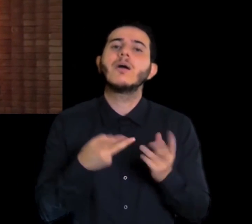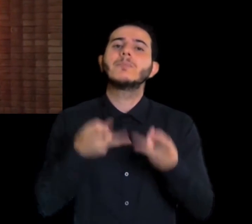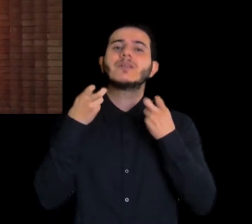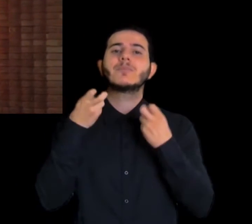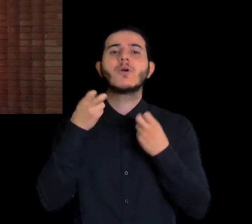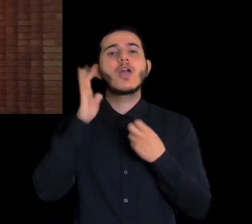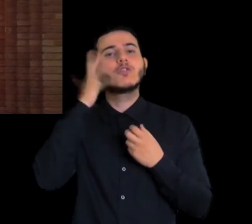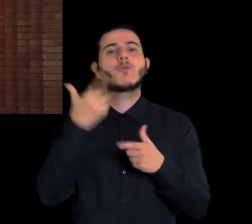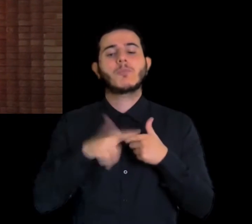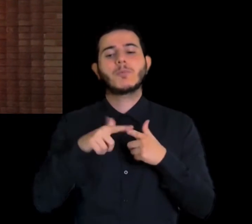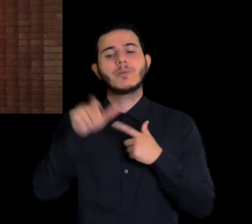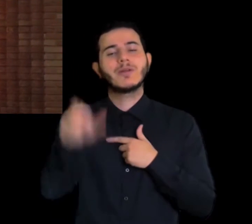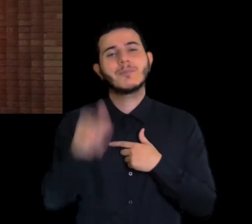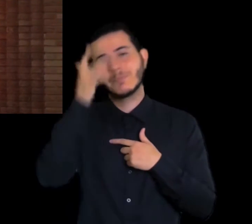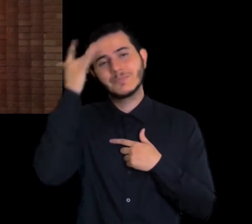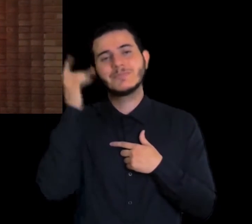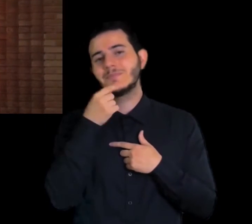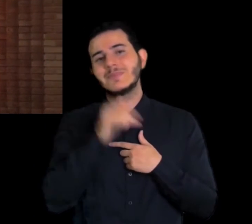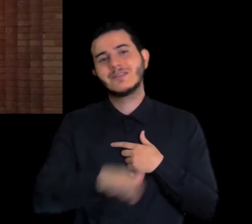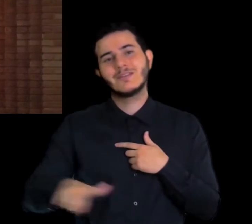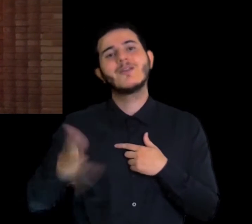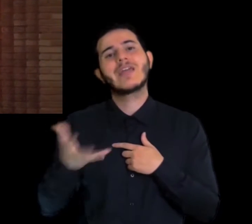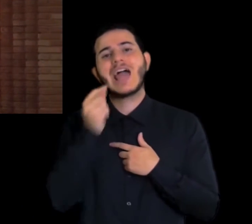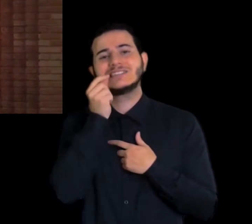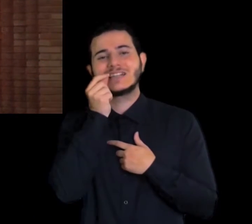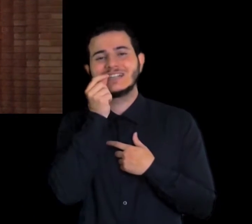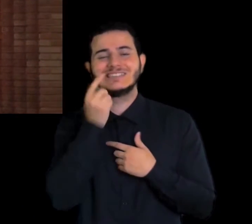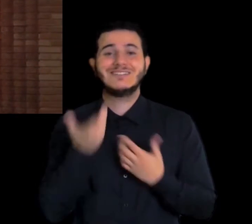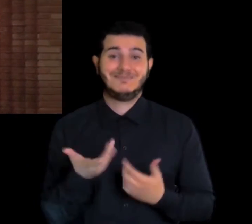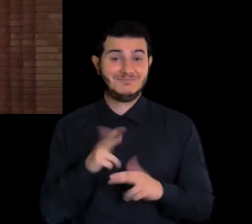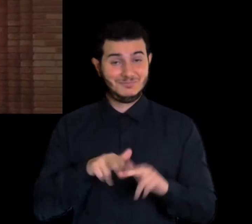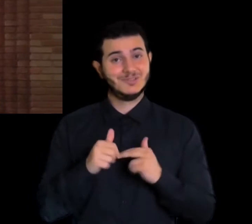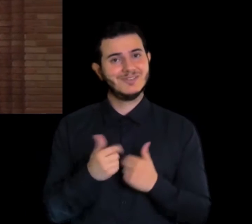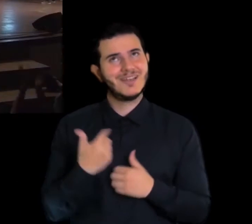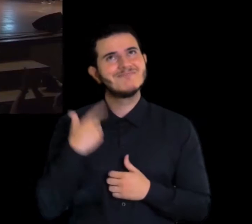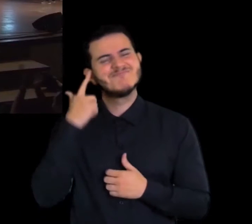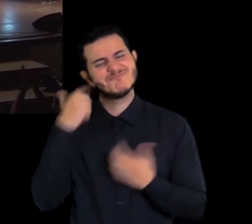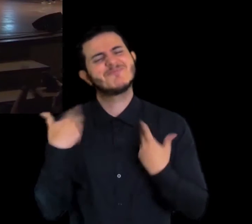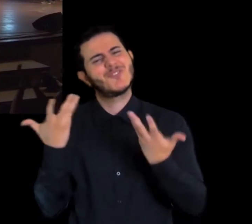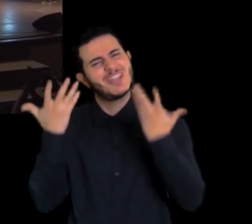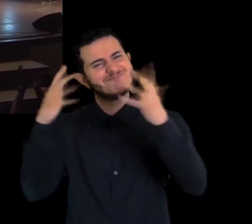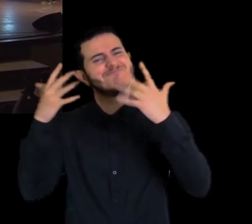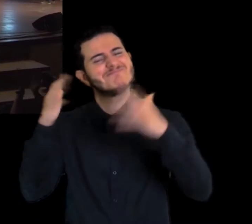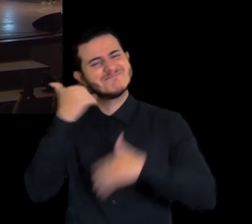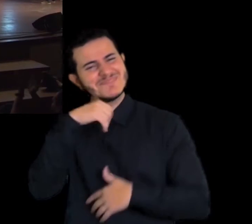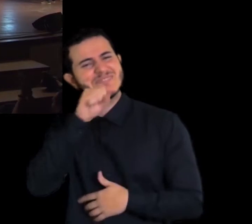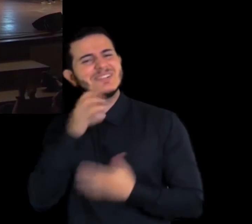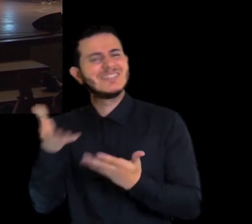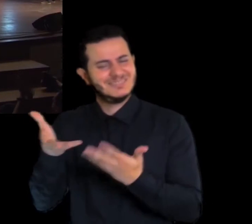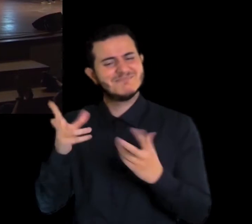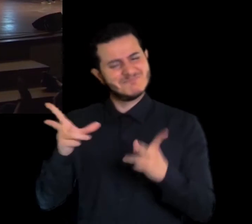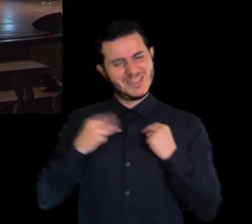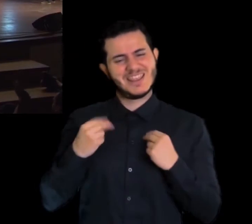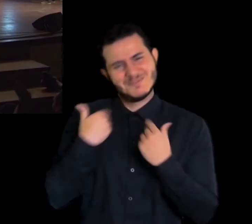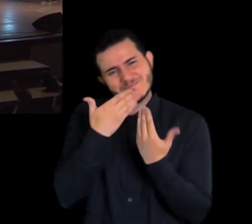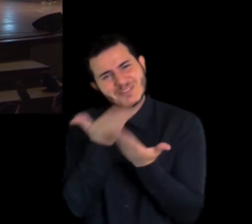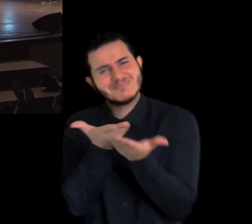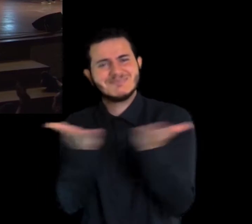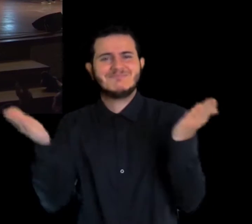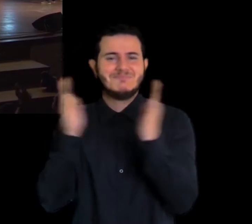começando, né? Então, aí eu vou pedir uma salva de palmas para minha mãe, galera. Né? Ela merece, ela merece.